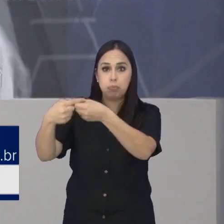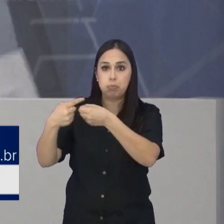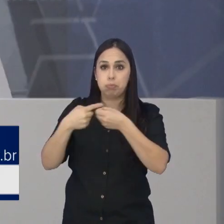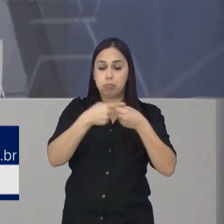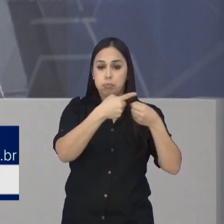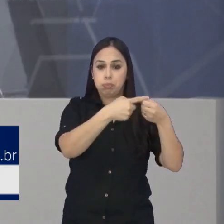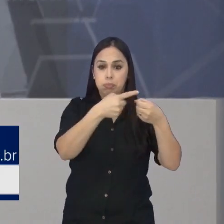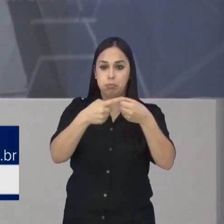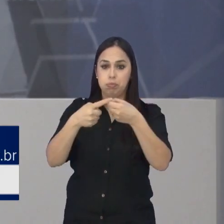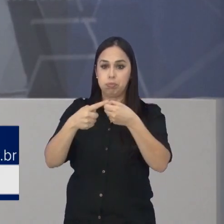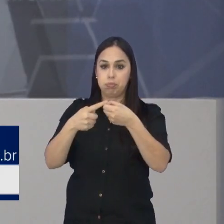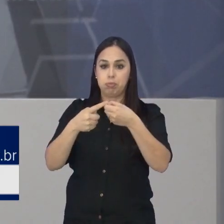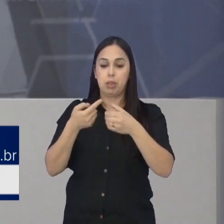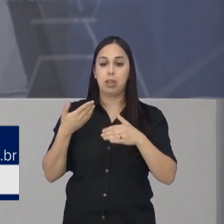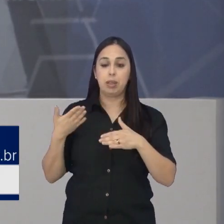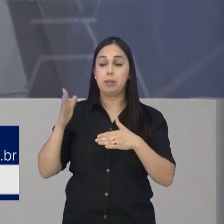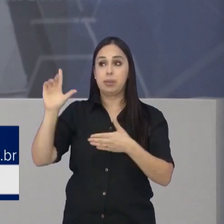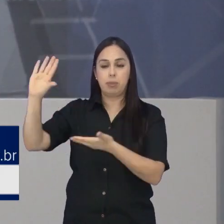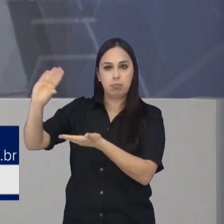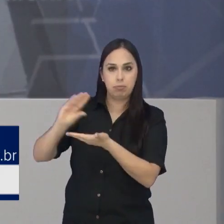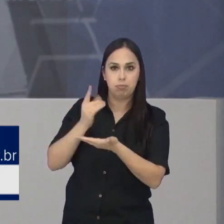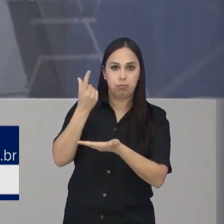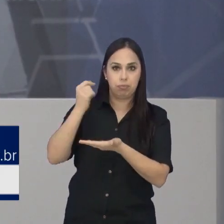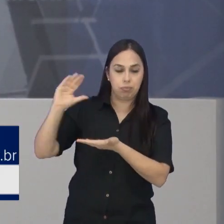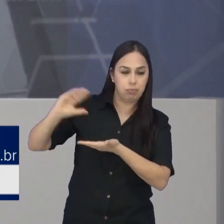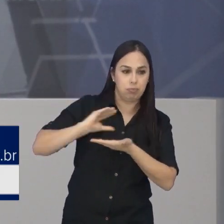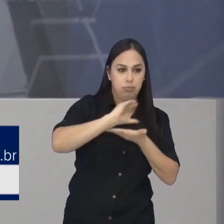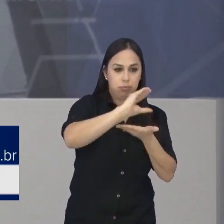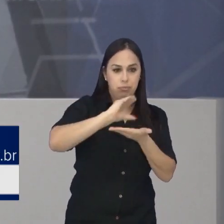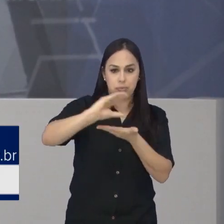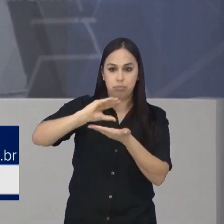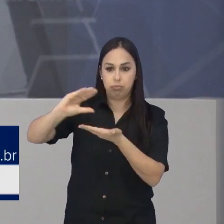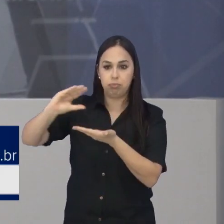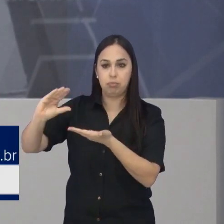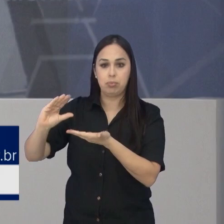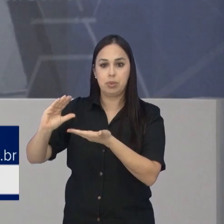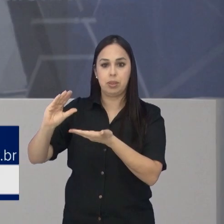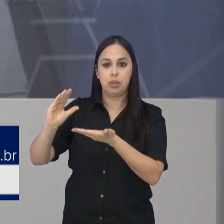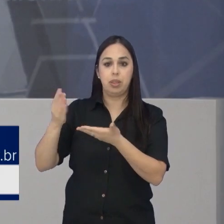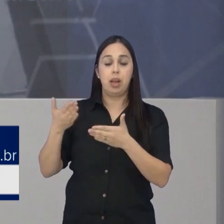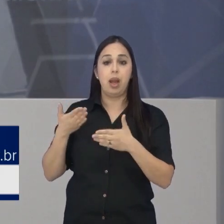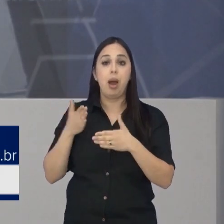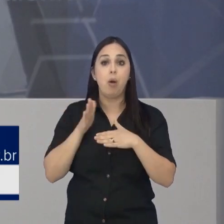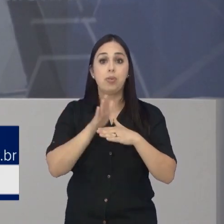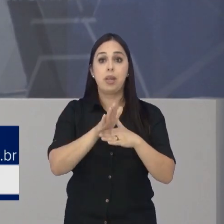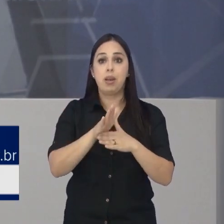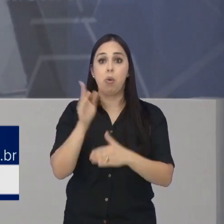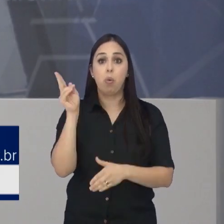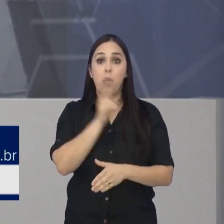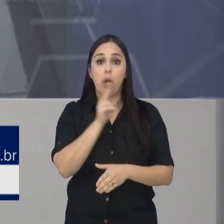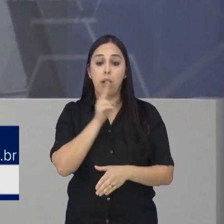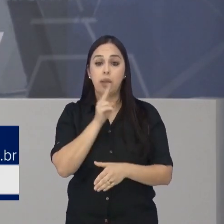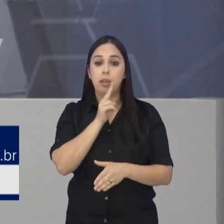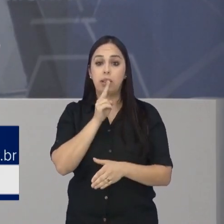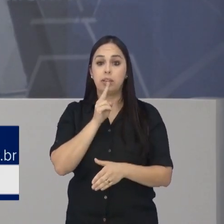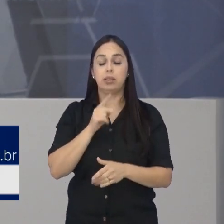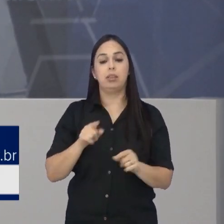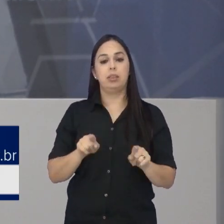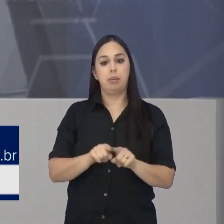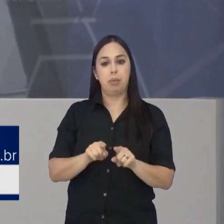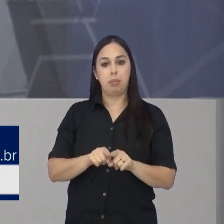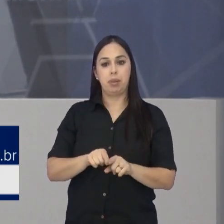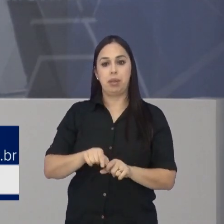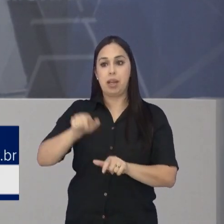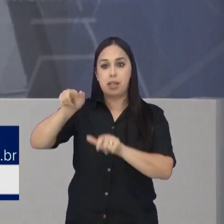que estão sendo atendidos. O recurso que é o auxílio emergencial, a gratuidade